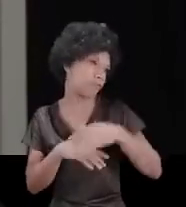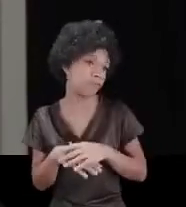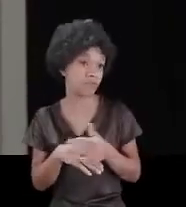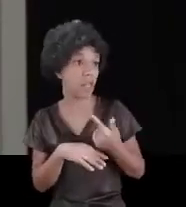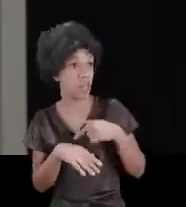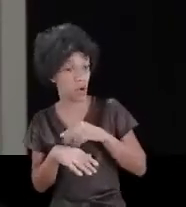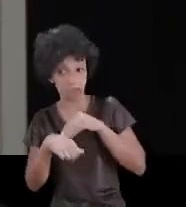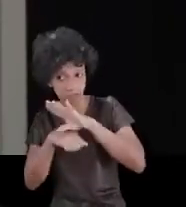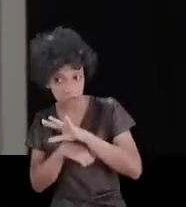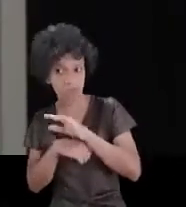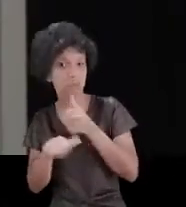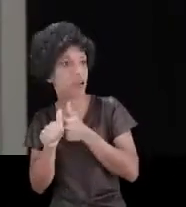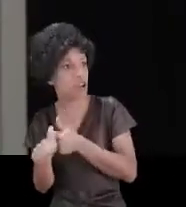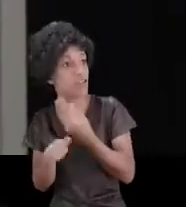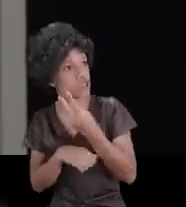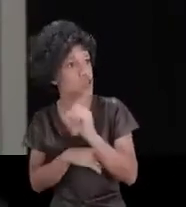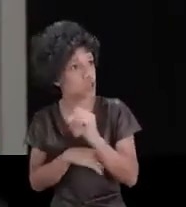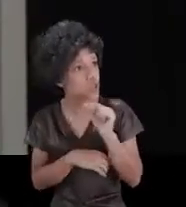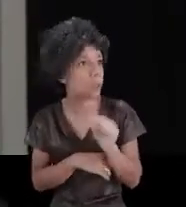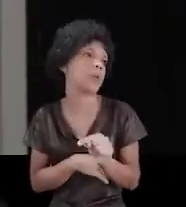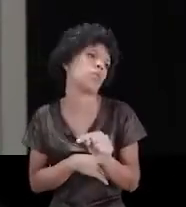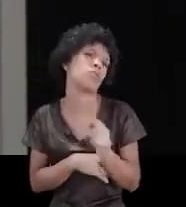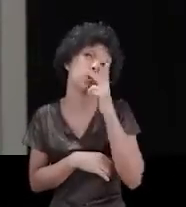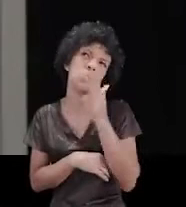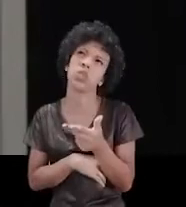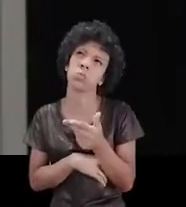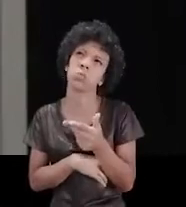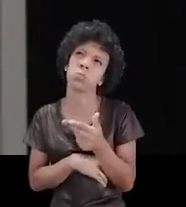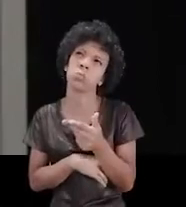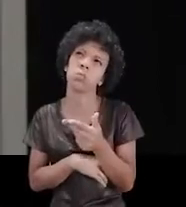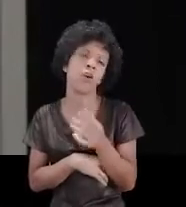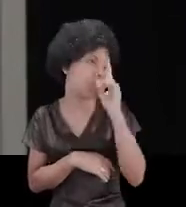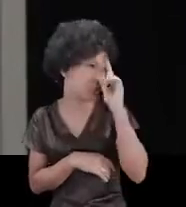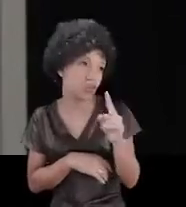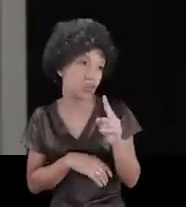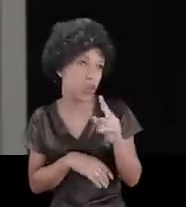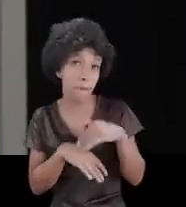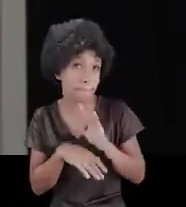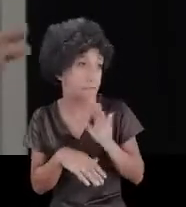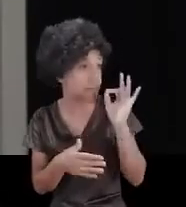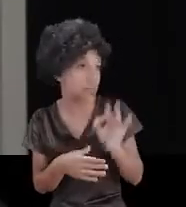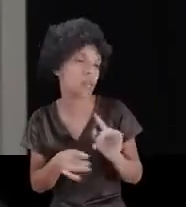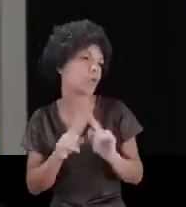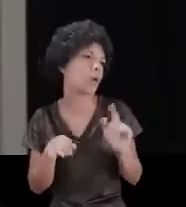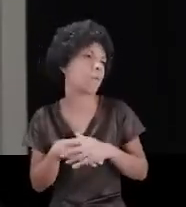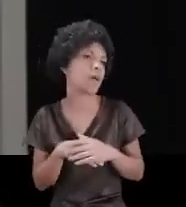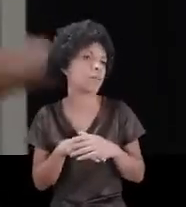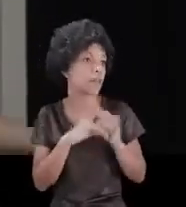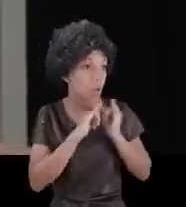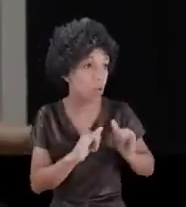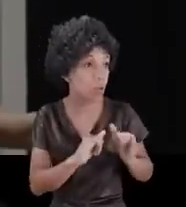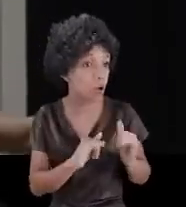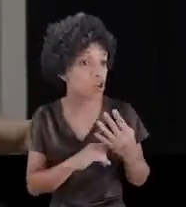dei pro meu seguidores eles ganharam 28.000 eu acho com umas sei lá foi o dia que mais deu acertador mas eu dei para um público na época